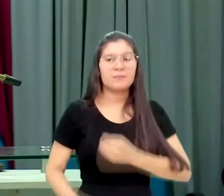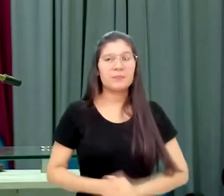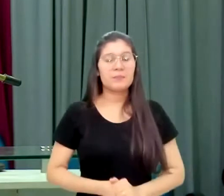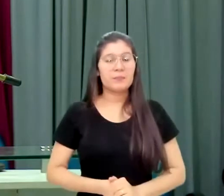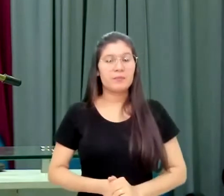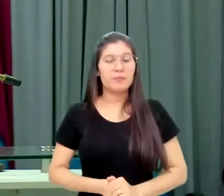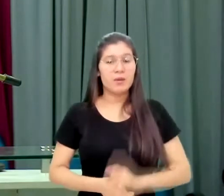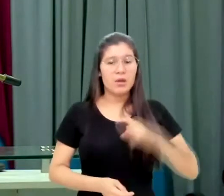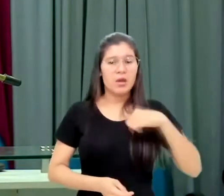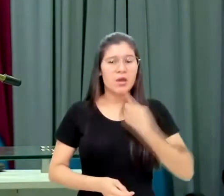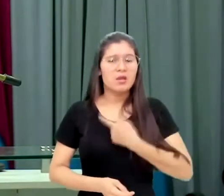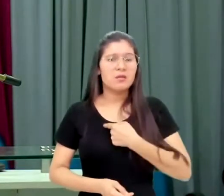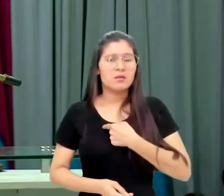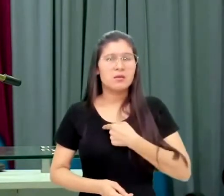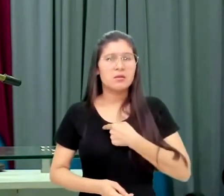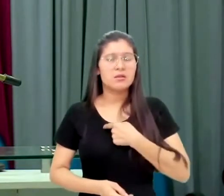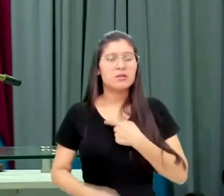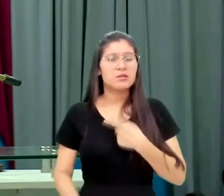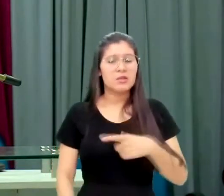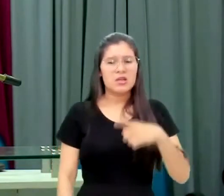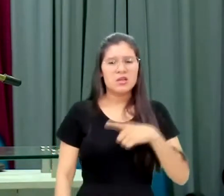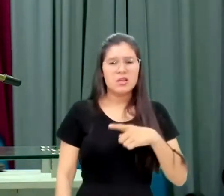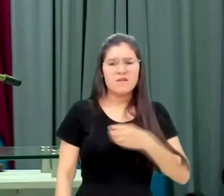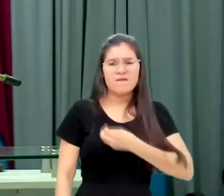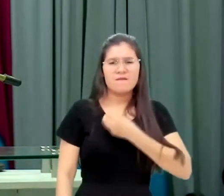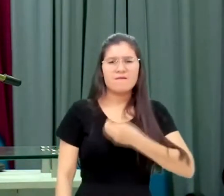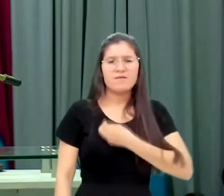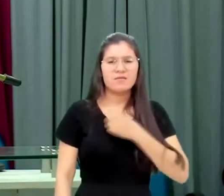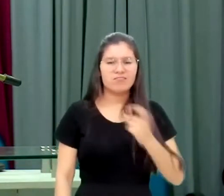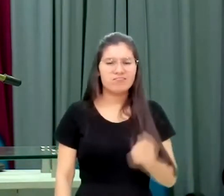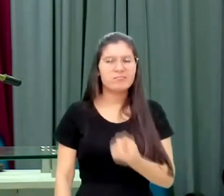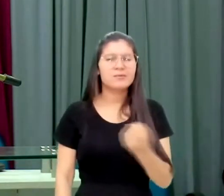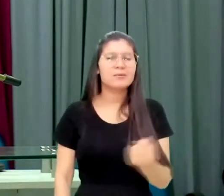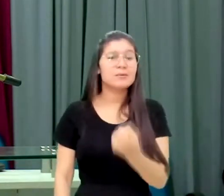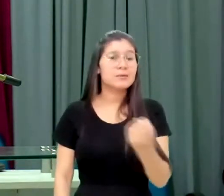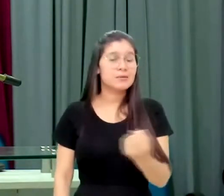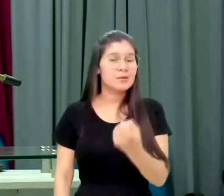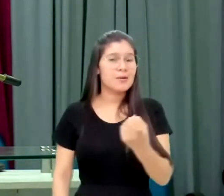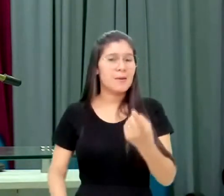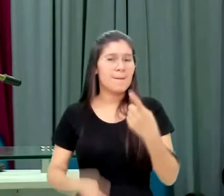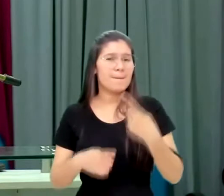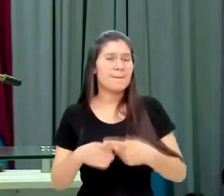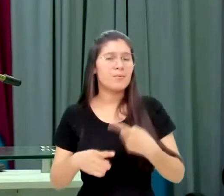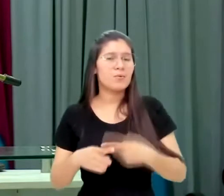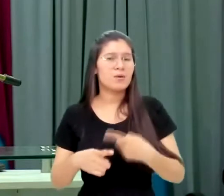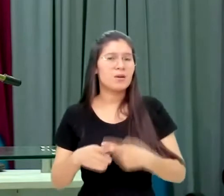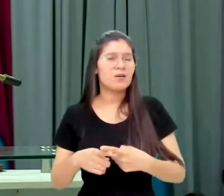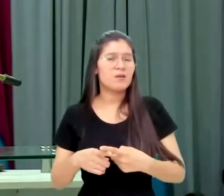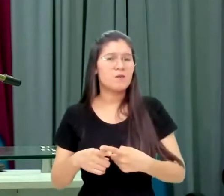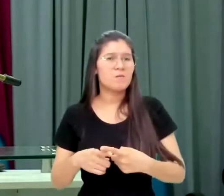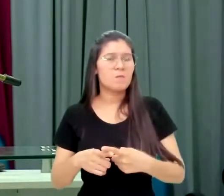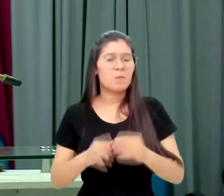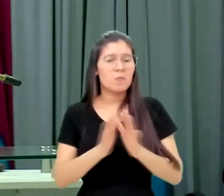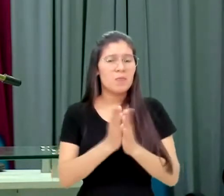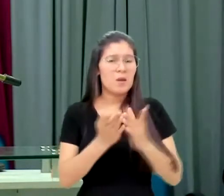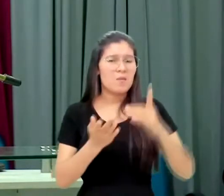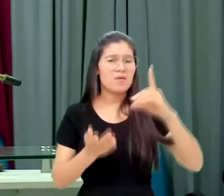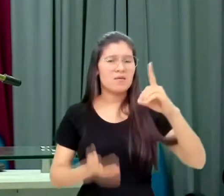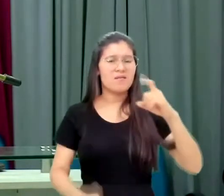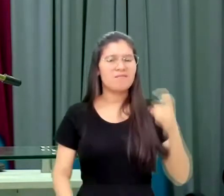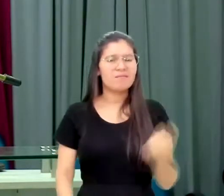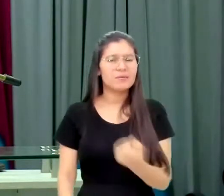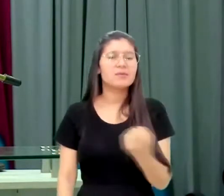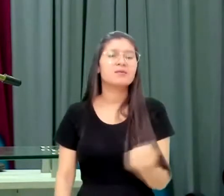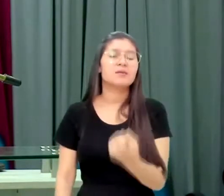a ter essa vida, uma vida duradoura, porque ela é abundante em nós. Jesus